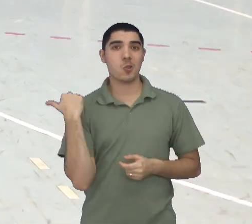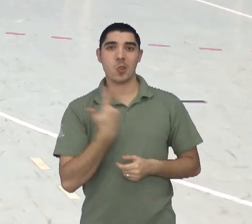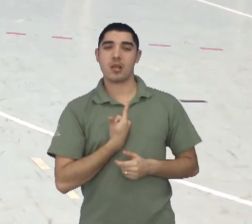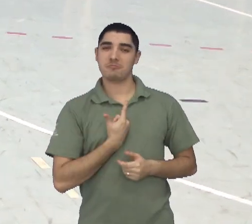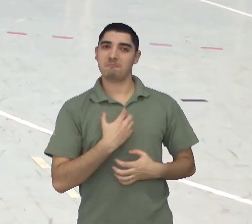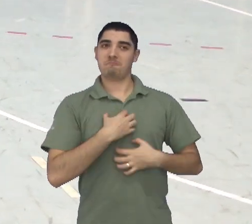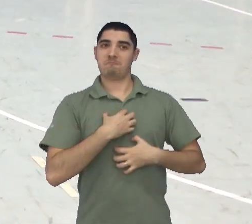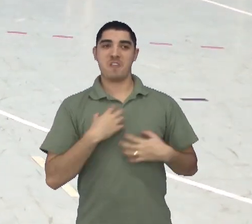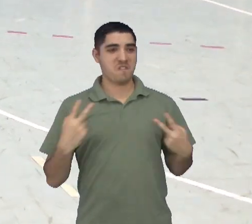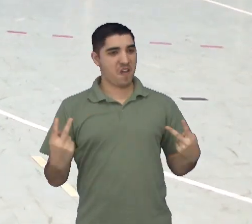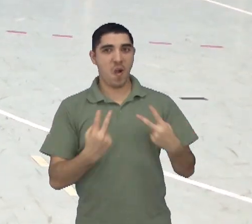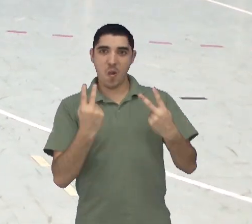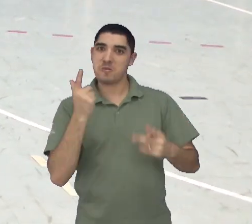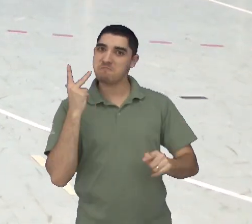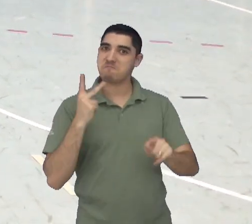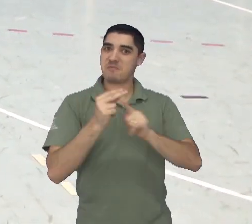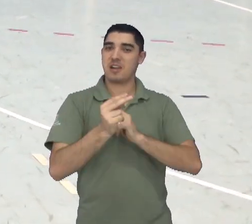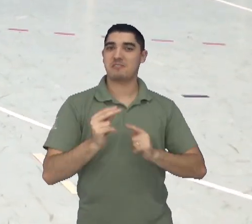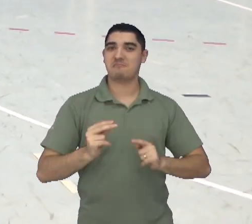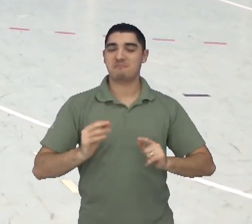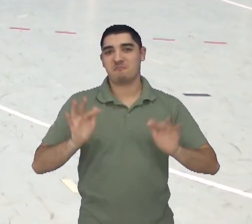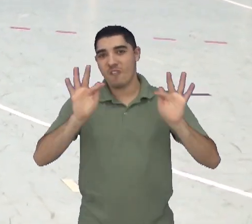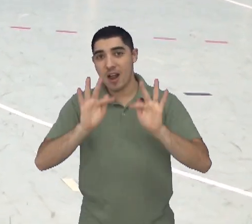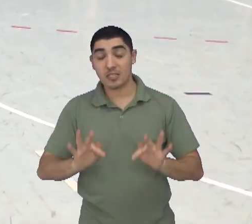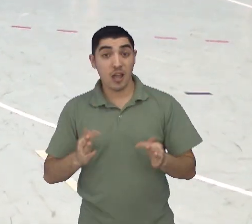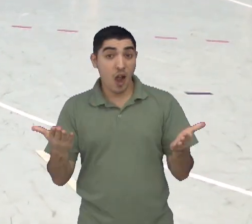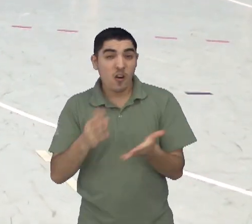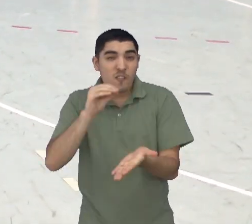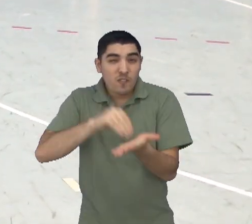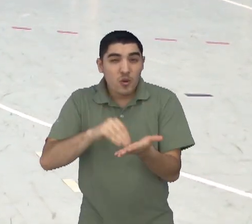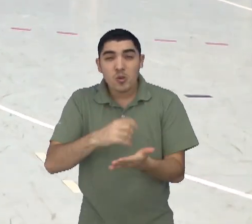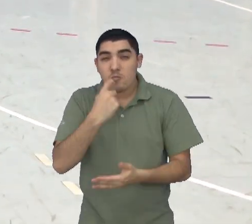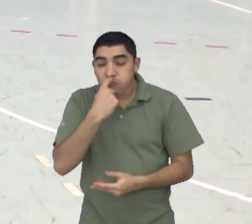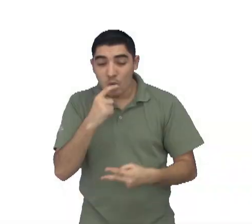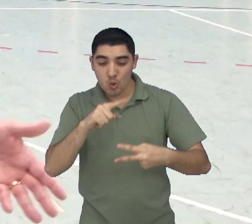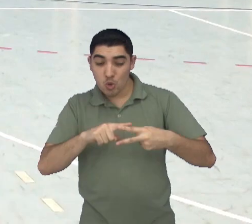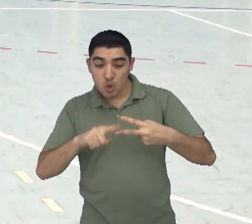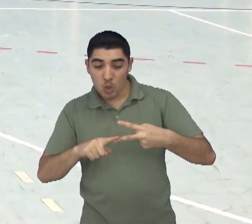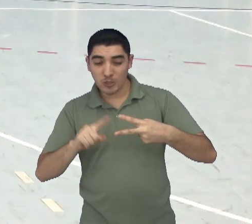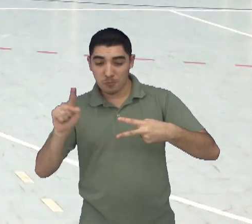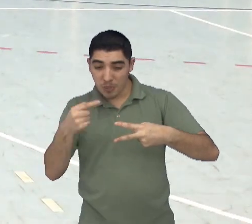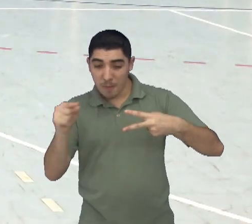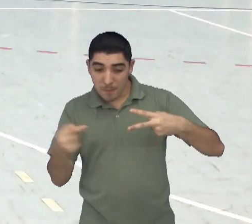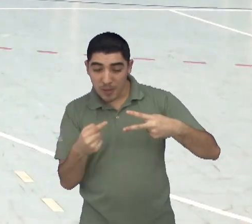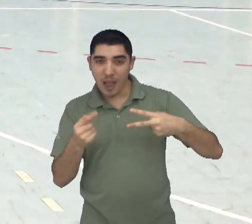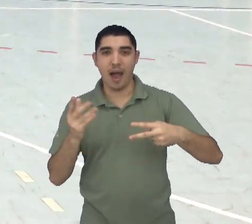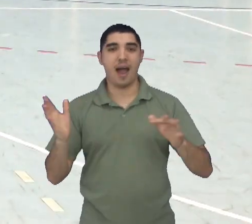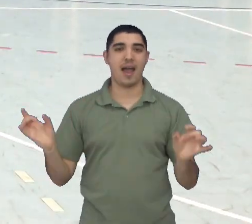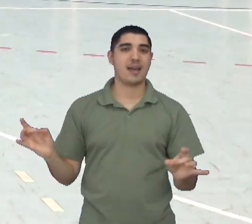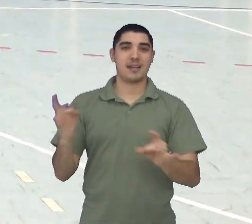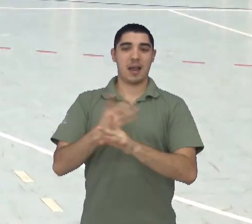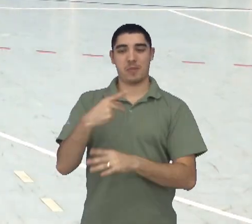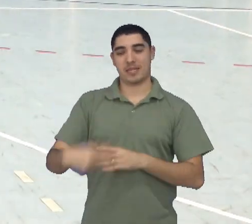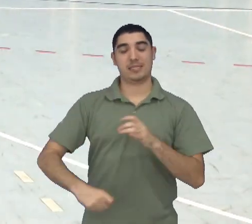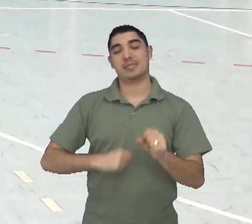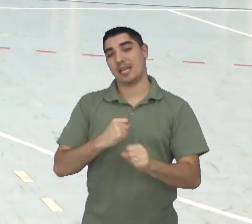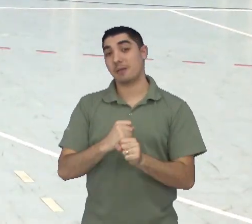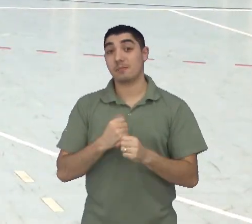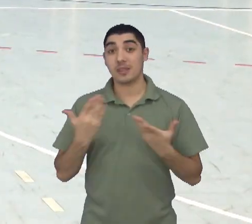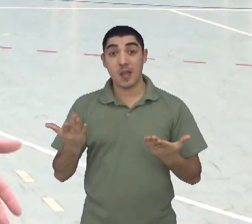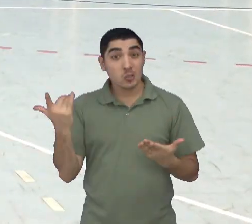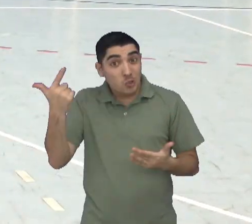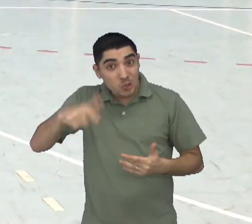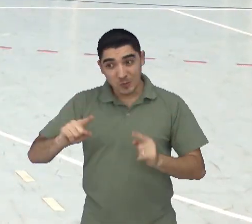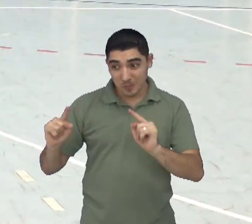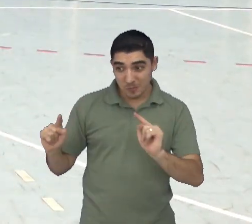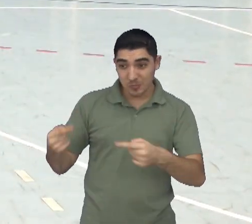classificação. Acho que agora faltam 2 jogos para acabar a temporada e agora mais uma final no ano